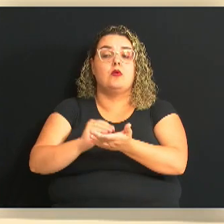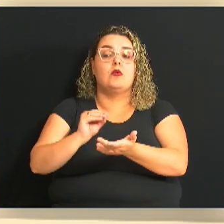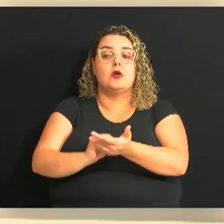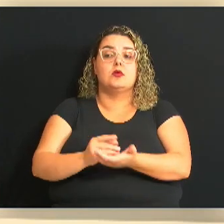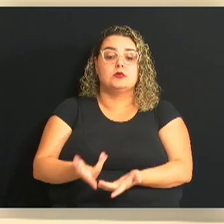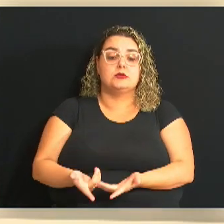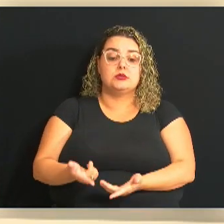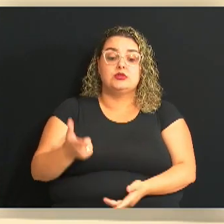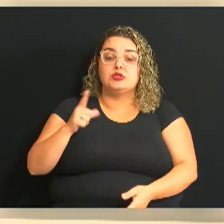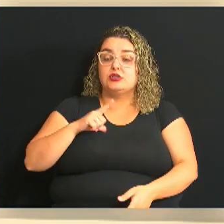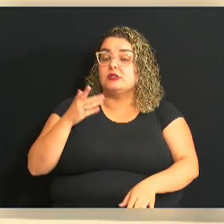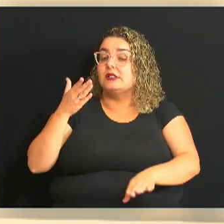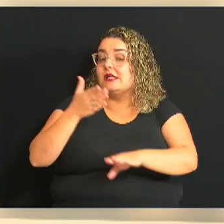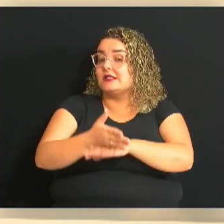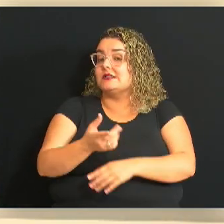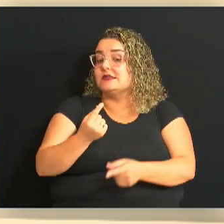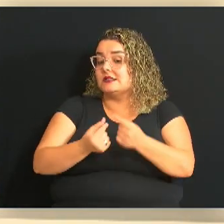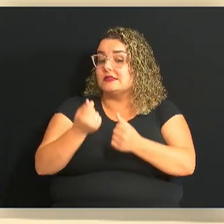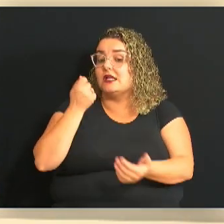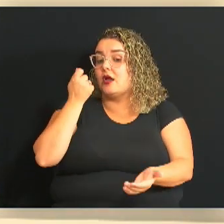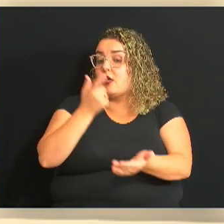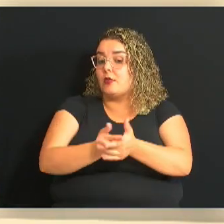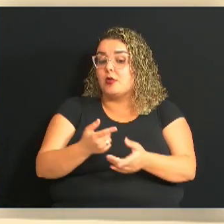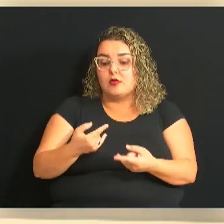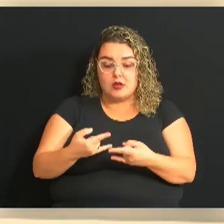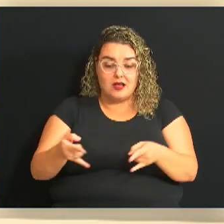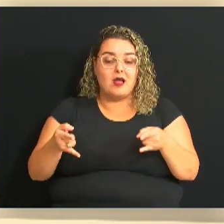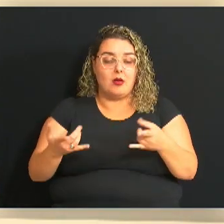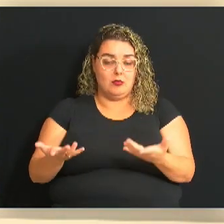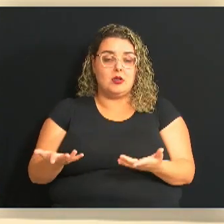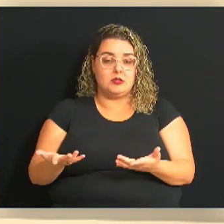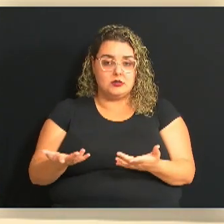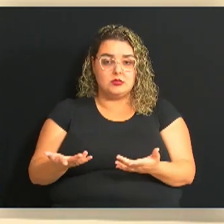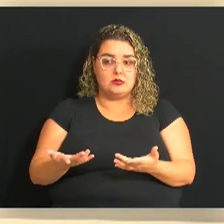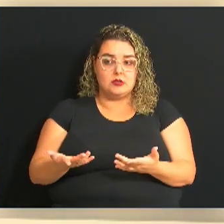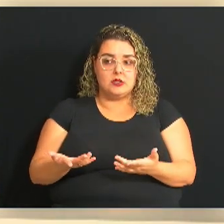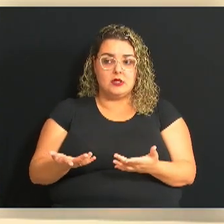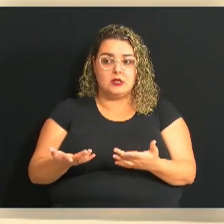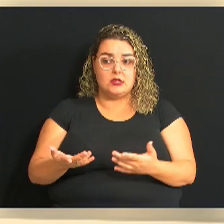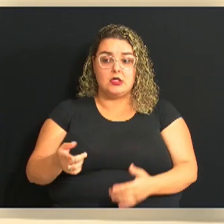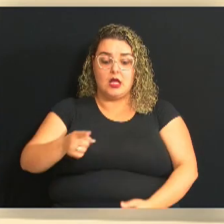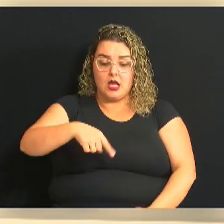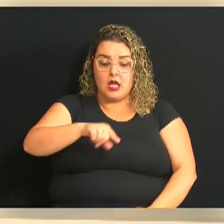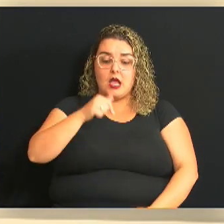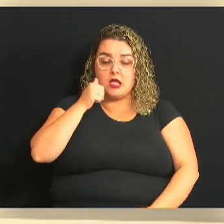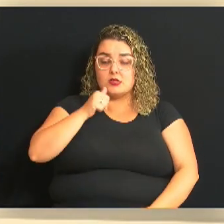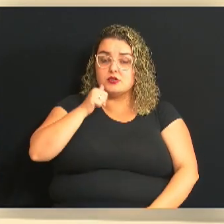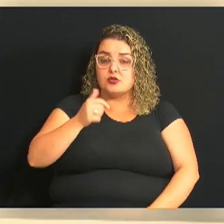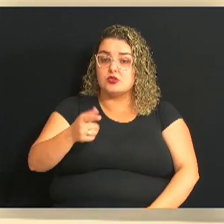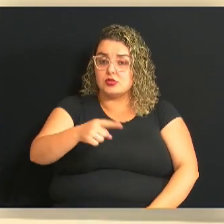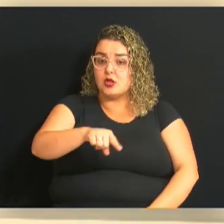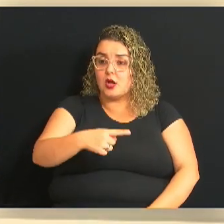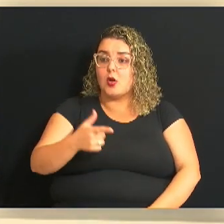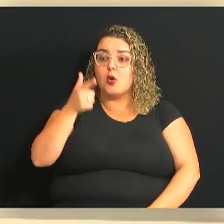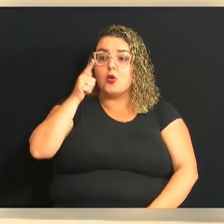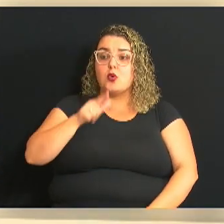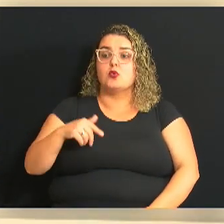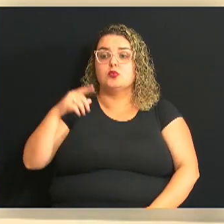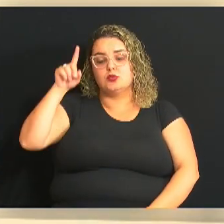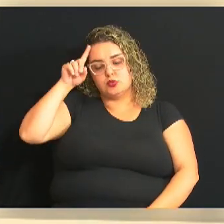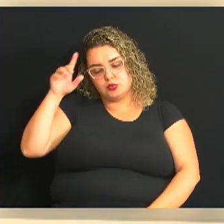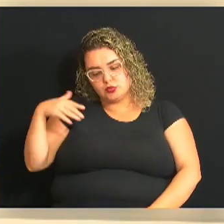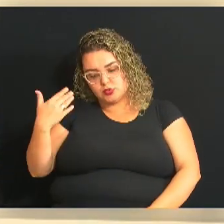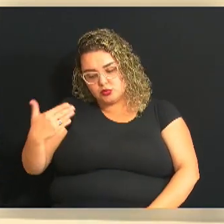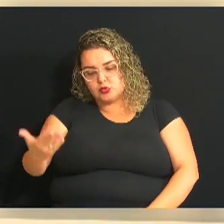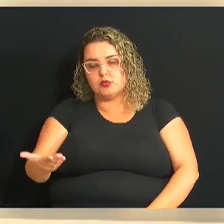ter acesso ao absorvente, enfim, elas têm dificuldade, inclusive, de continuar o cotidiano do seu